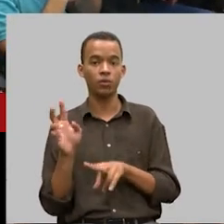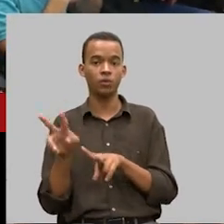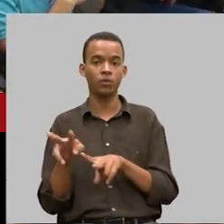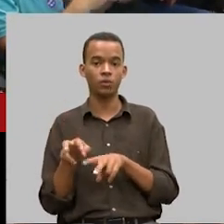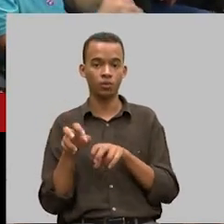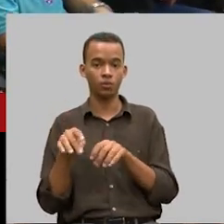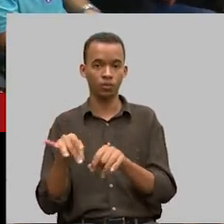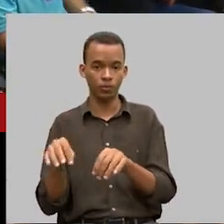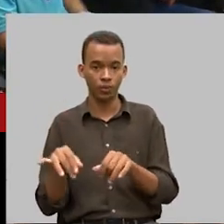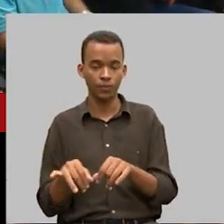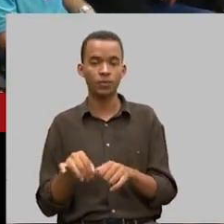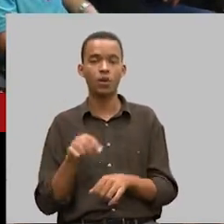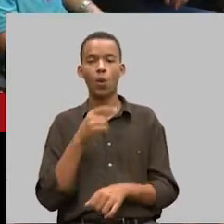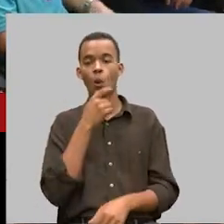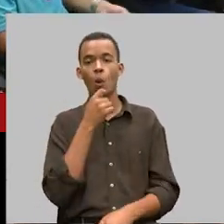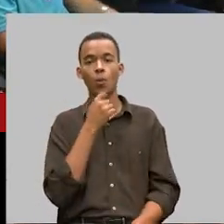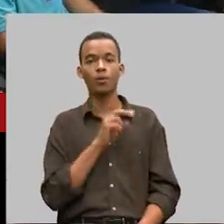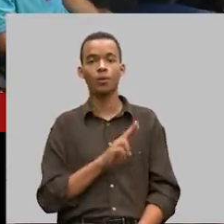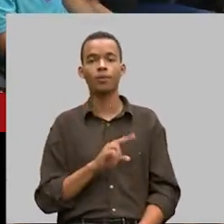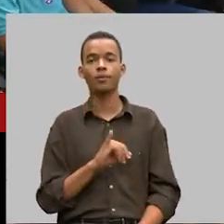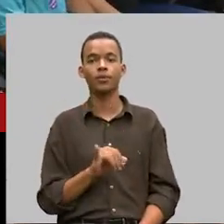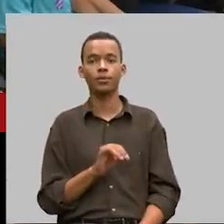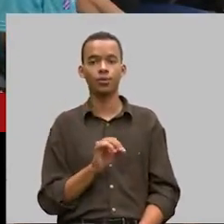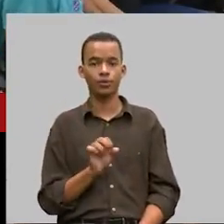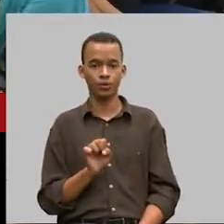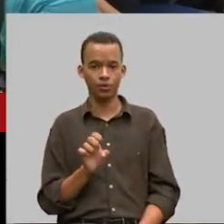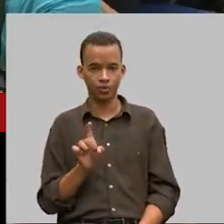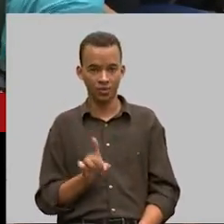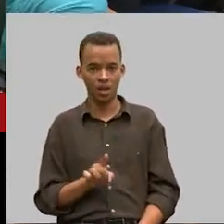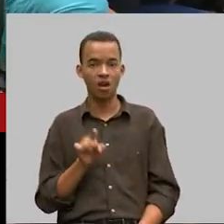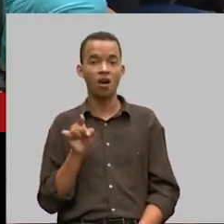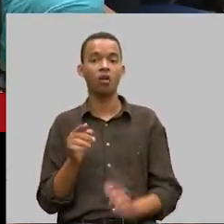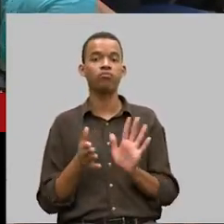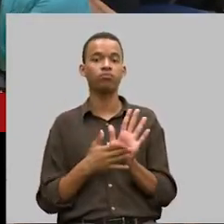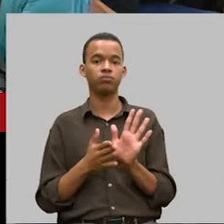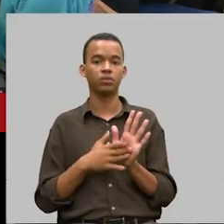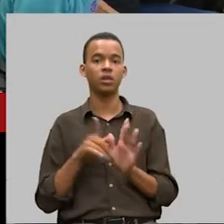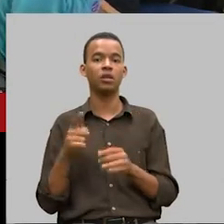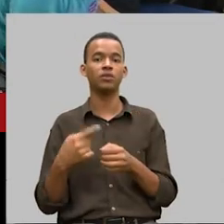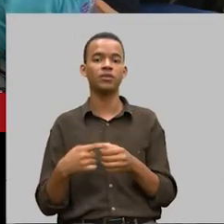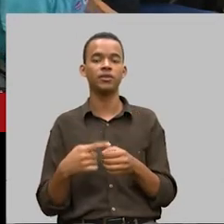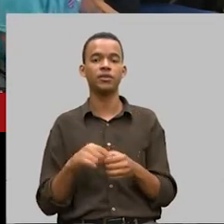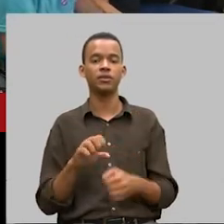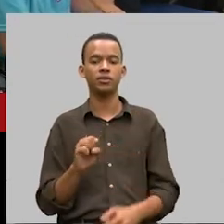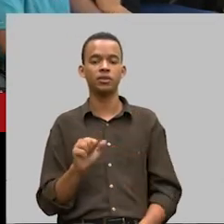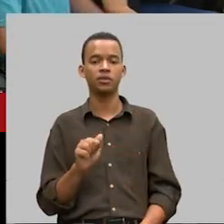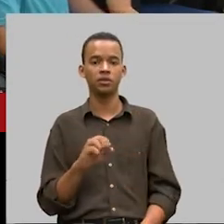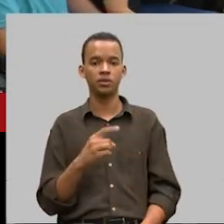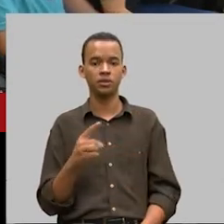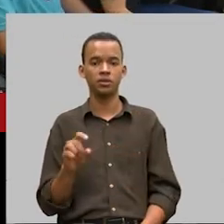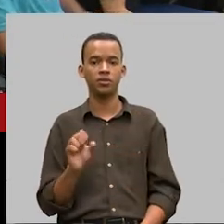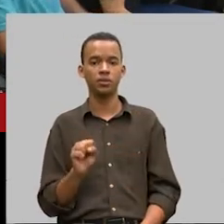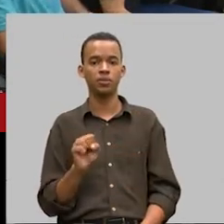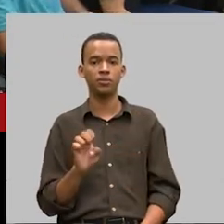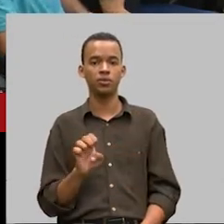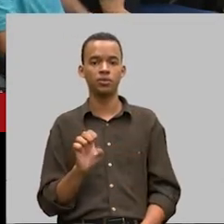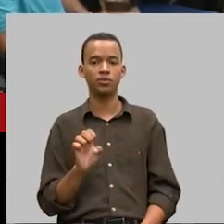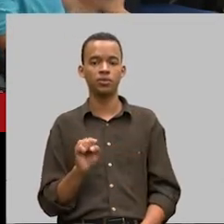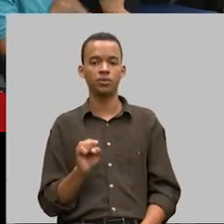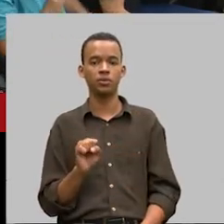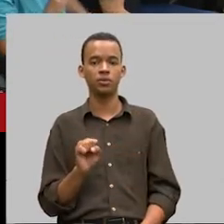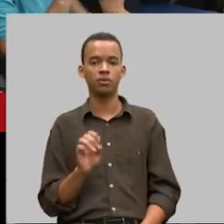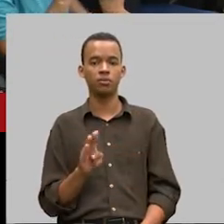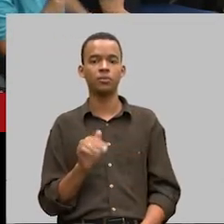uma proposta lá em São Sebastião do Rio Preto en campando uma discussão lá paraa